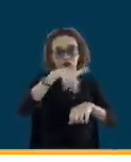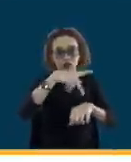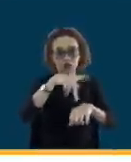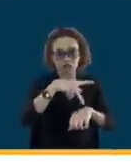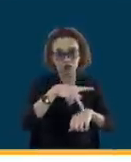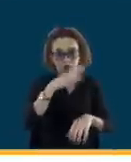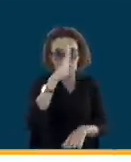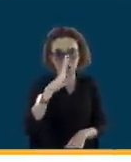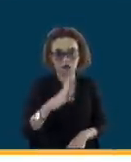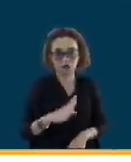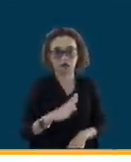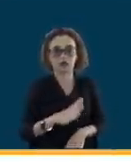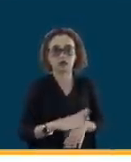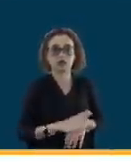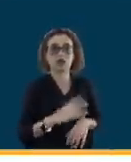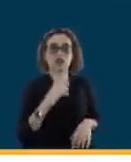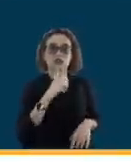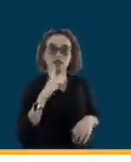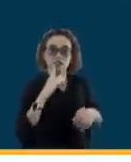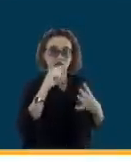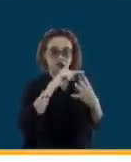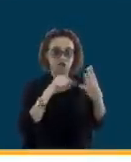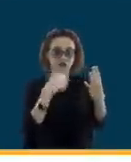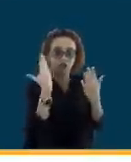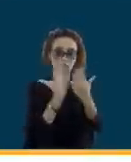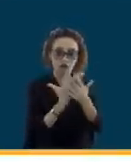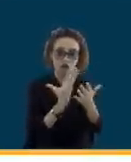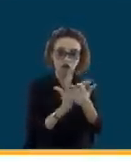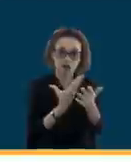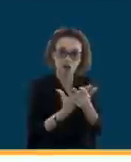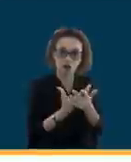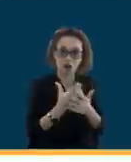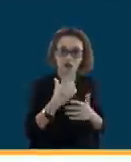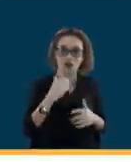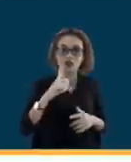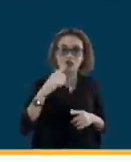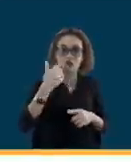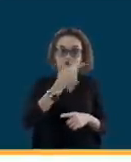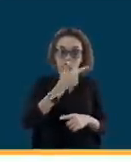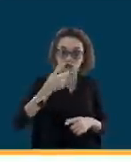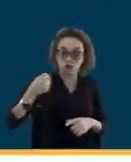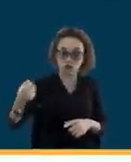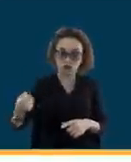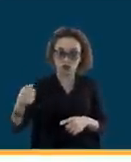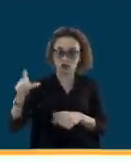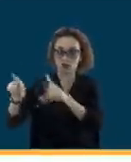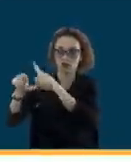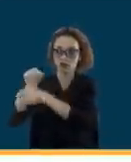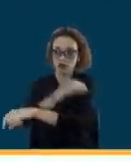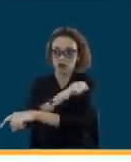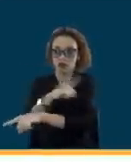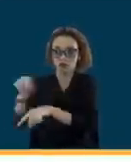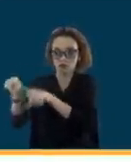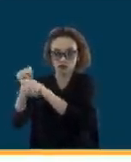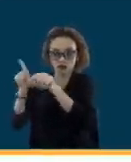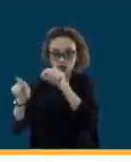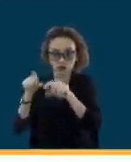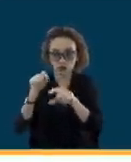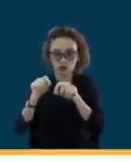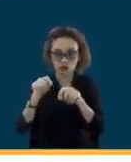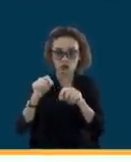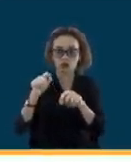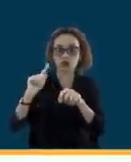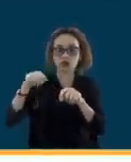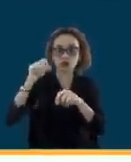4 aulas. Essas aulas serão para esses 200 multiplicadores selecionados para cobrir toda a diversidade